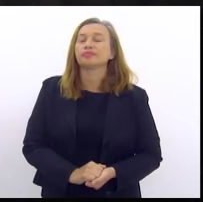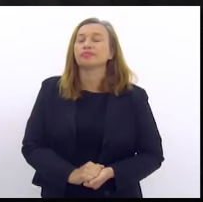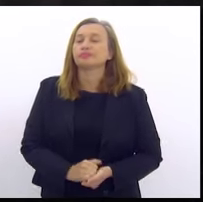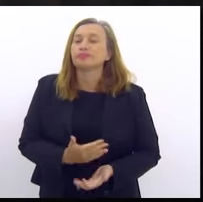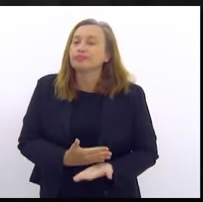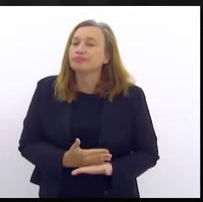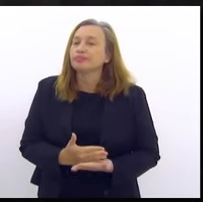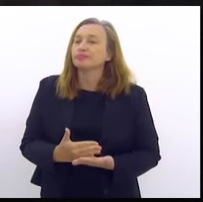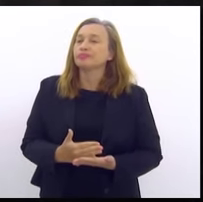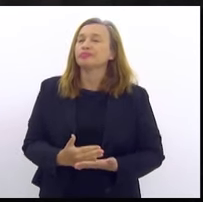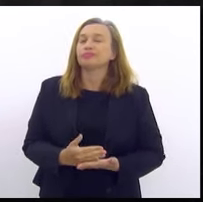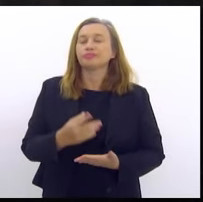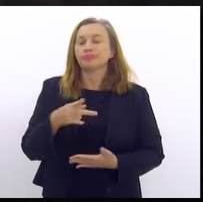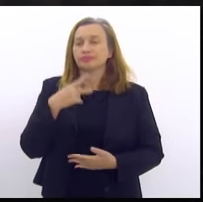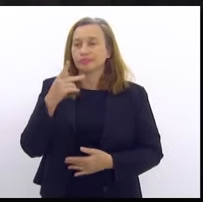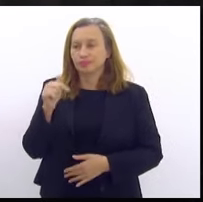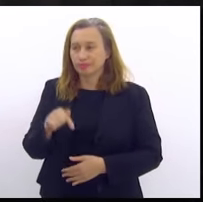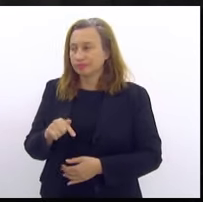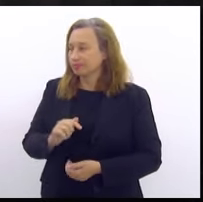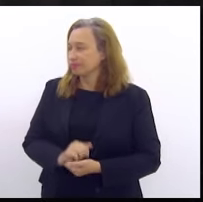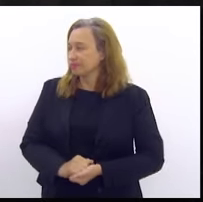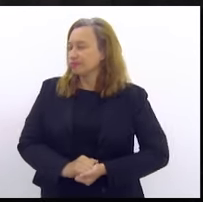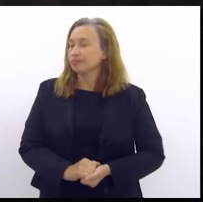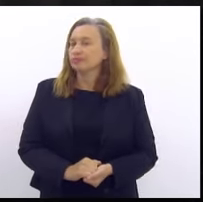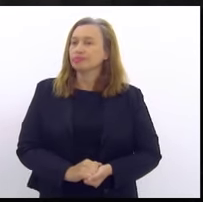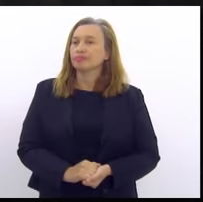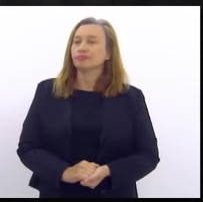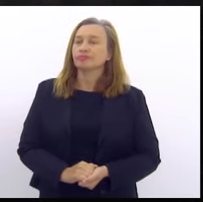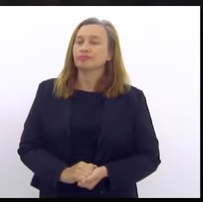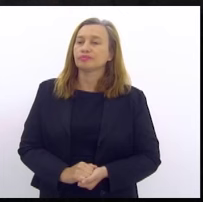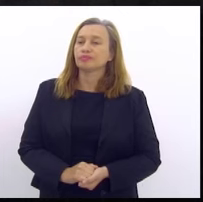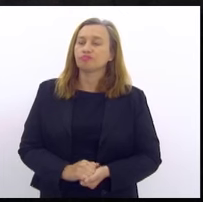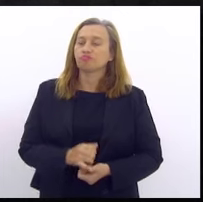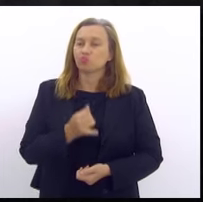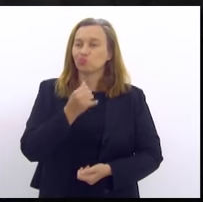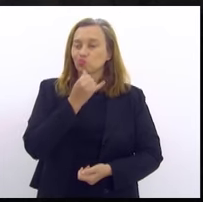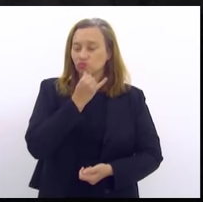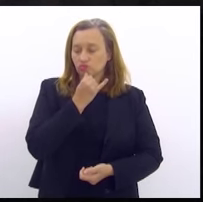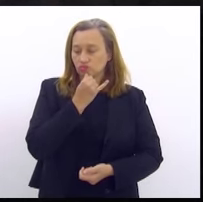inicio meu discurso aqui externando minha indignação